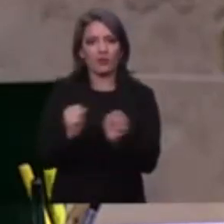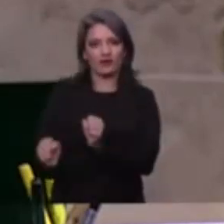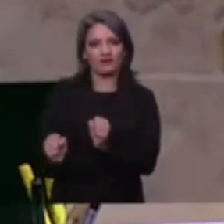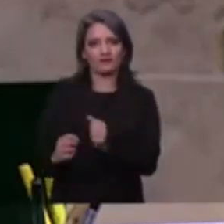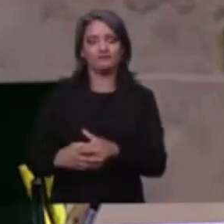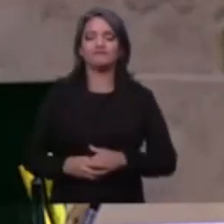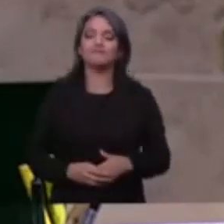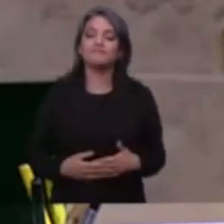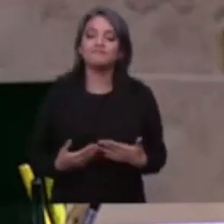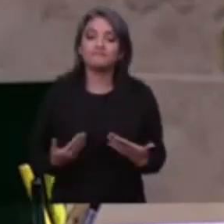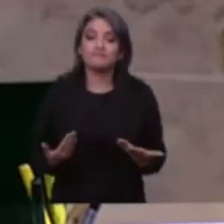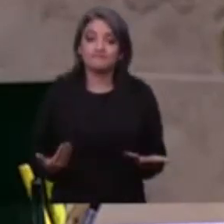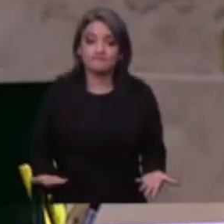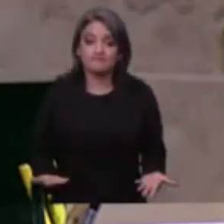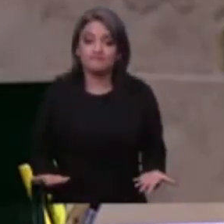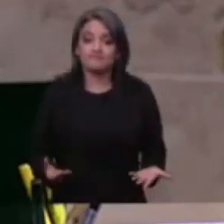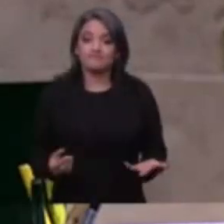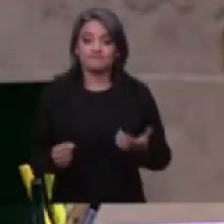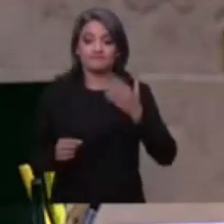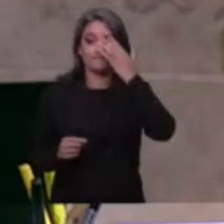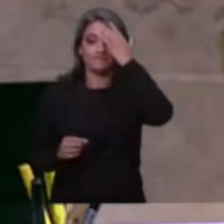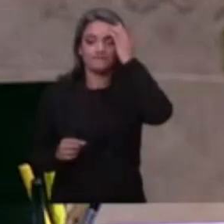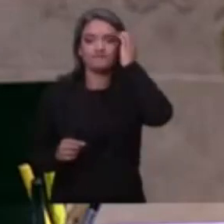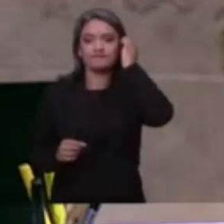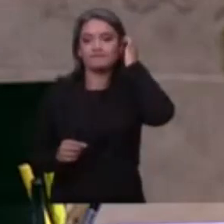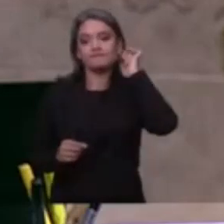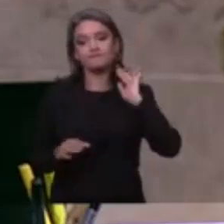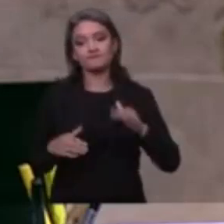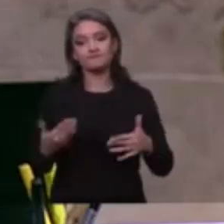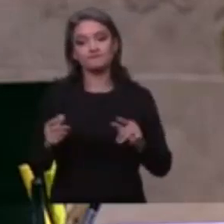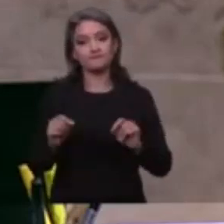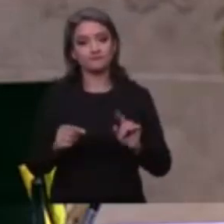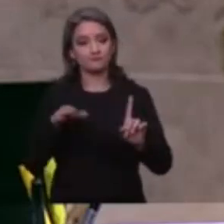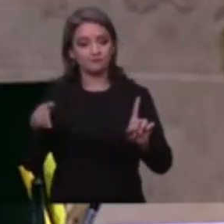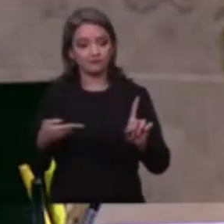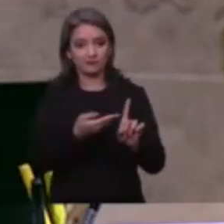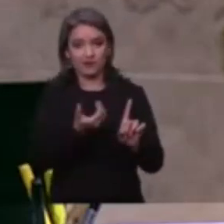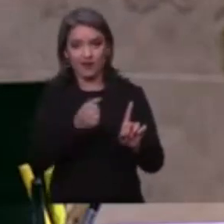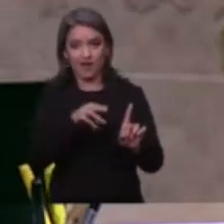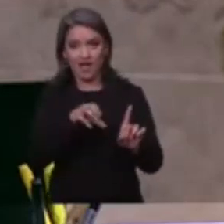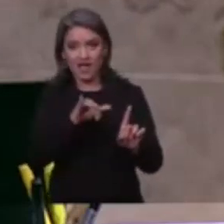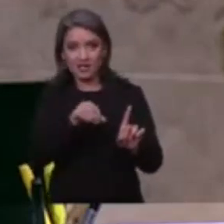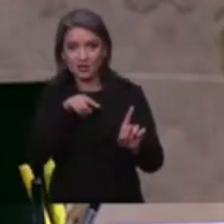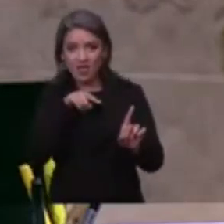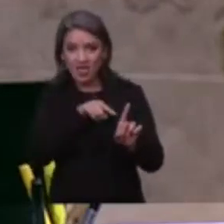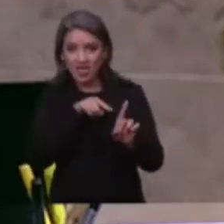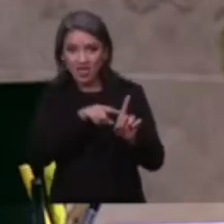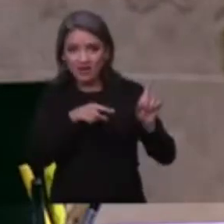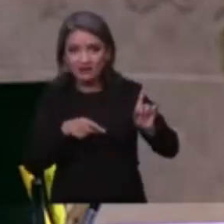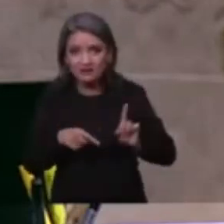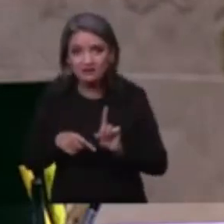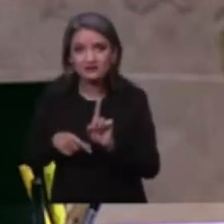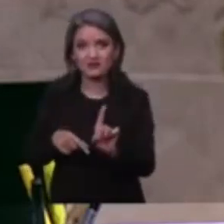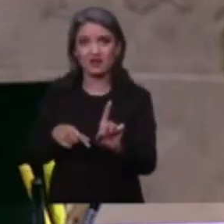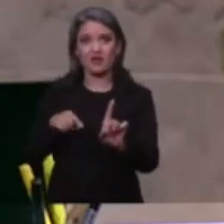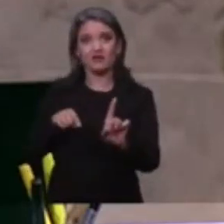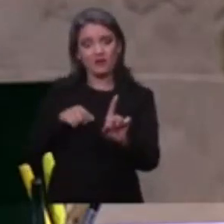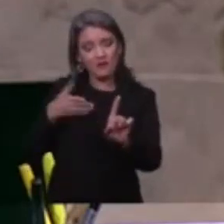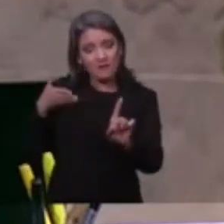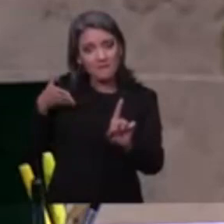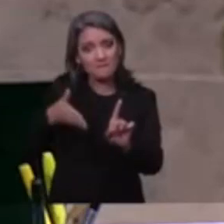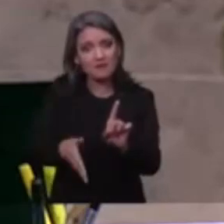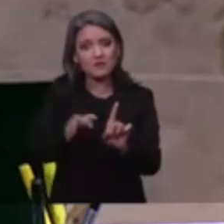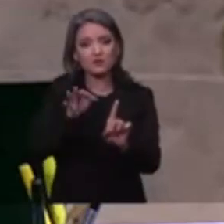É inequívoco, excelentíssimos senhores ministros, que Aécio concorreu na qualidade de executor para